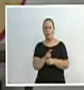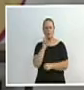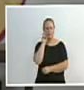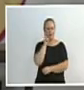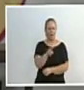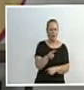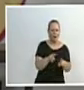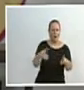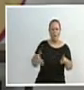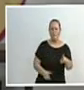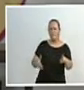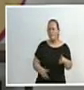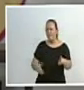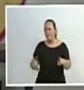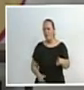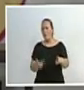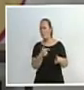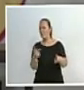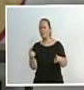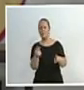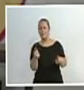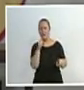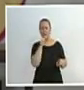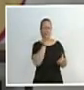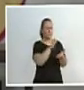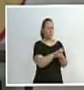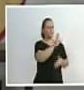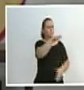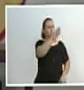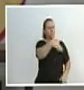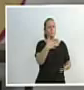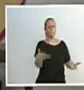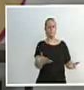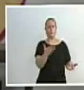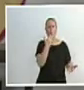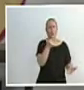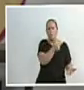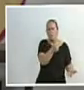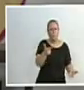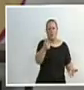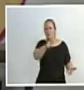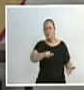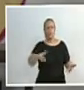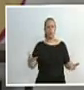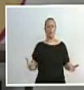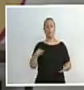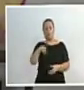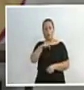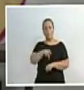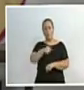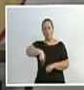família passando dificuldade e vê a esposa lhe cobrar por alimentos? Esse é o país que nós